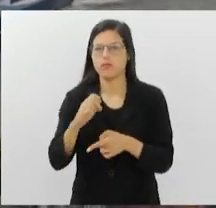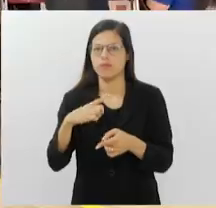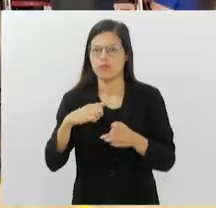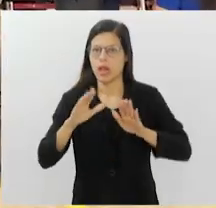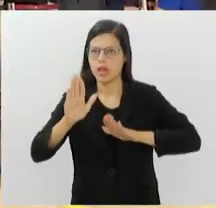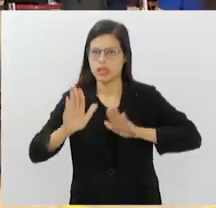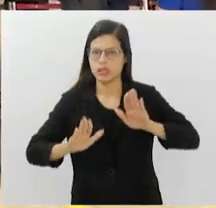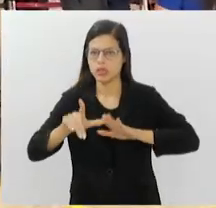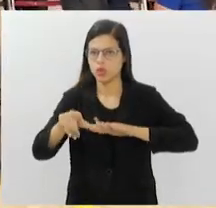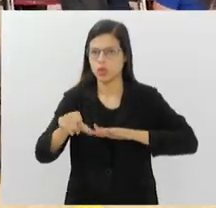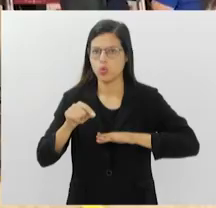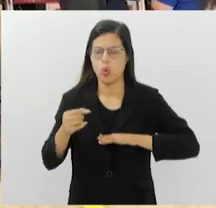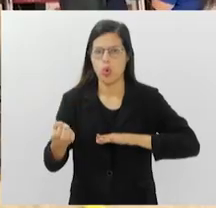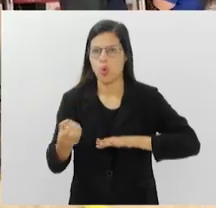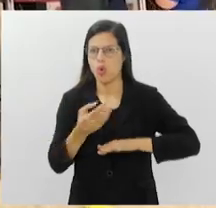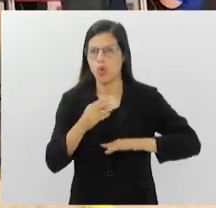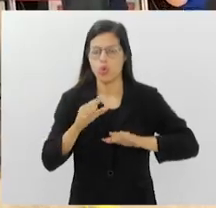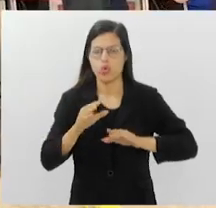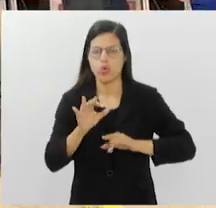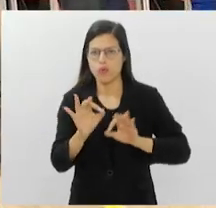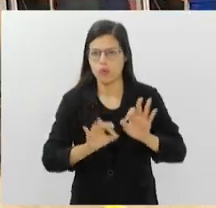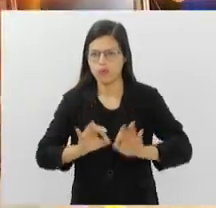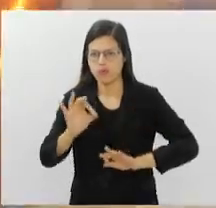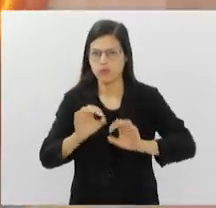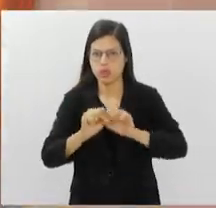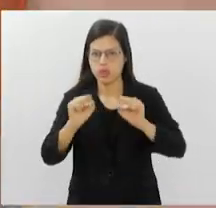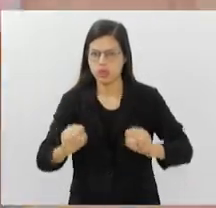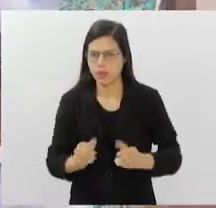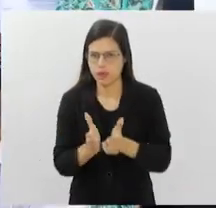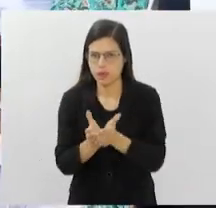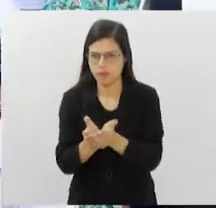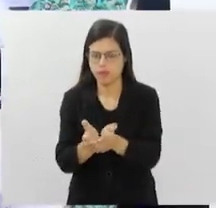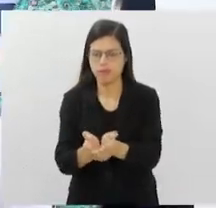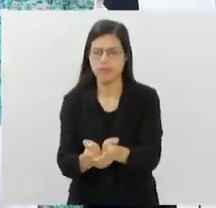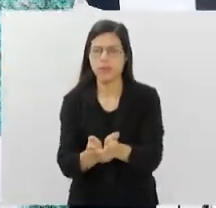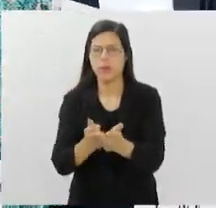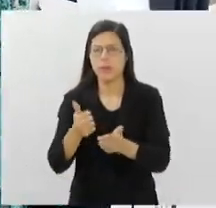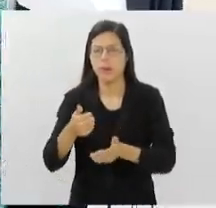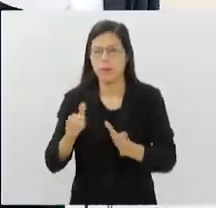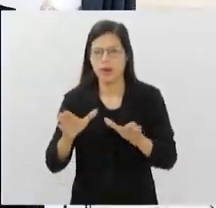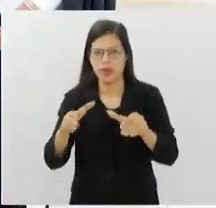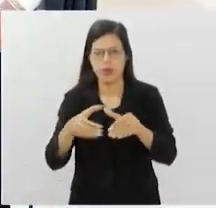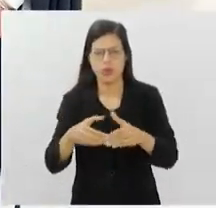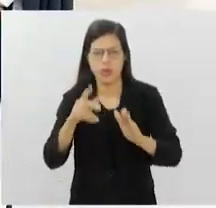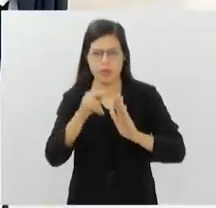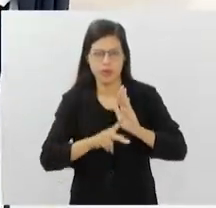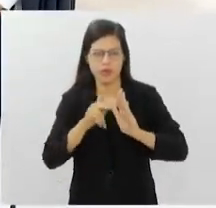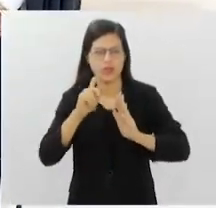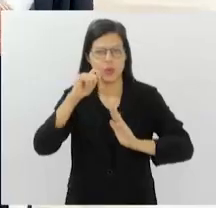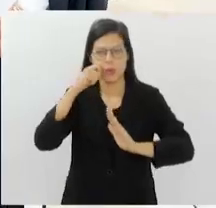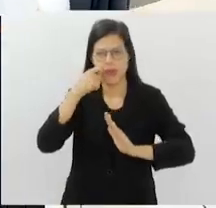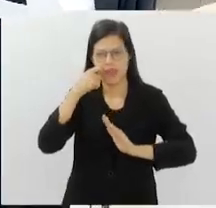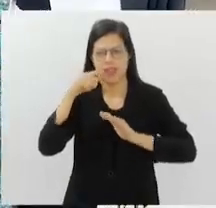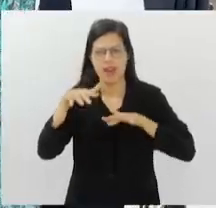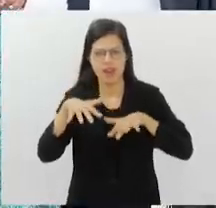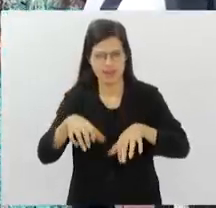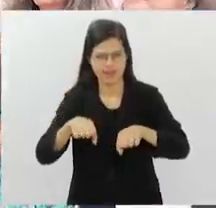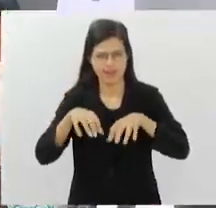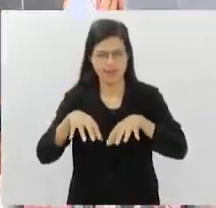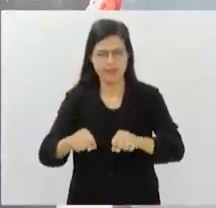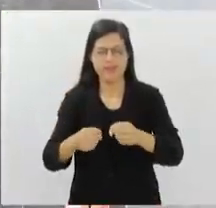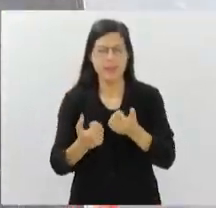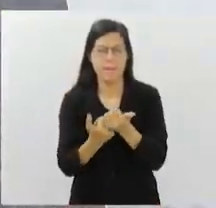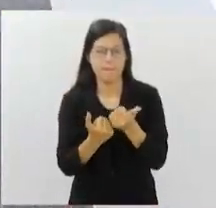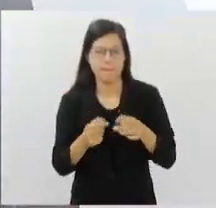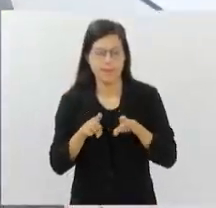para a escolha do novo operador do sistema de barcas. Primeiras turmas do projeto Padaria Artesanal, com parceria do